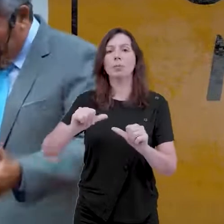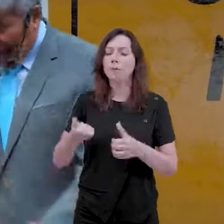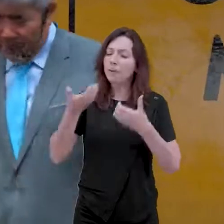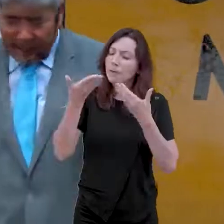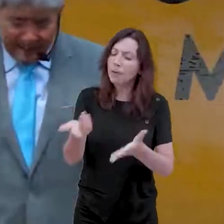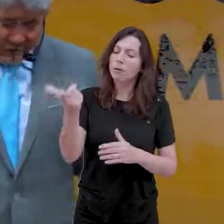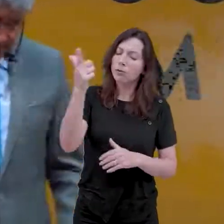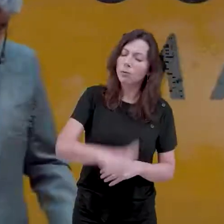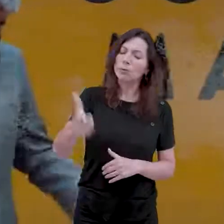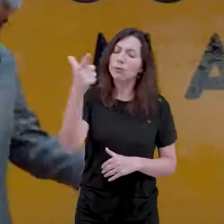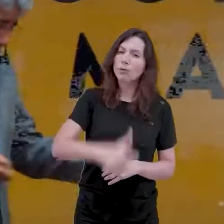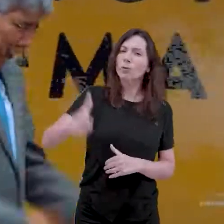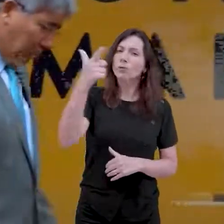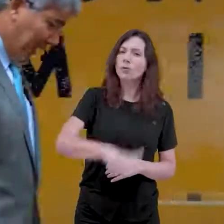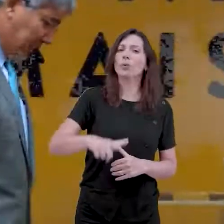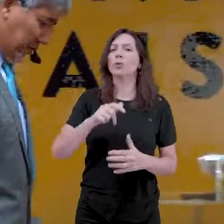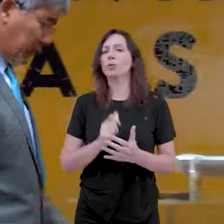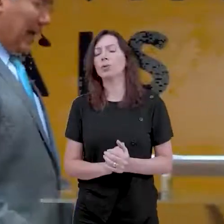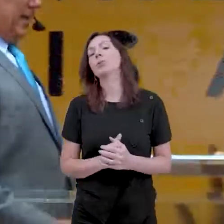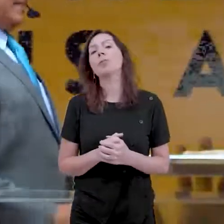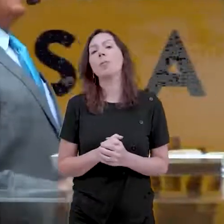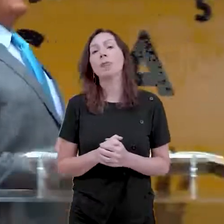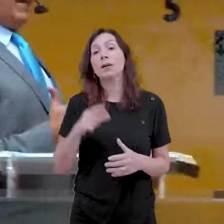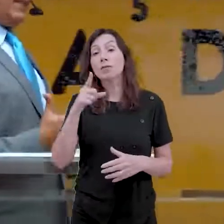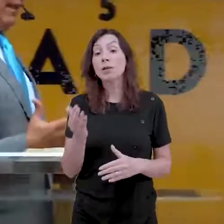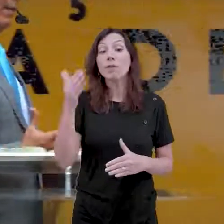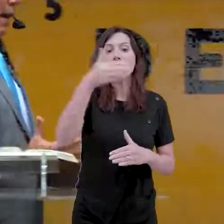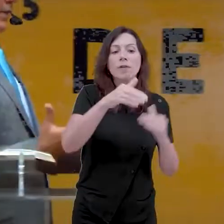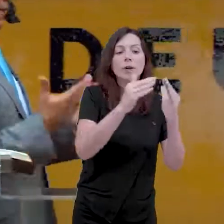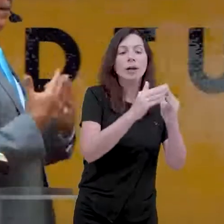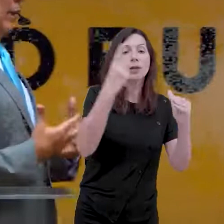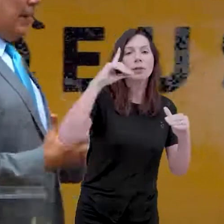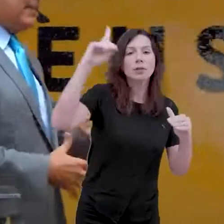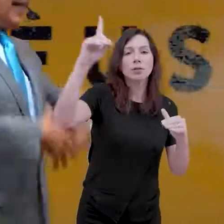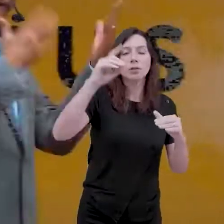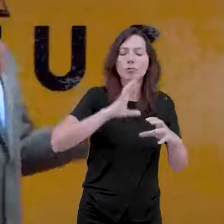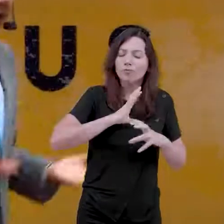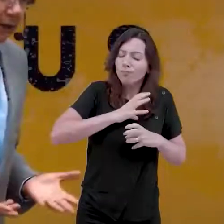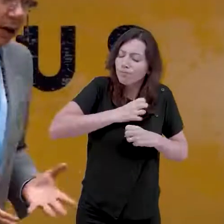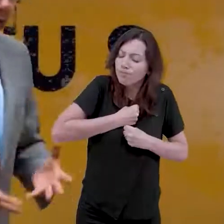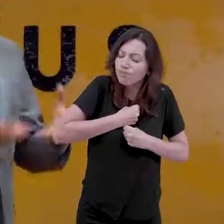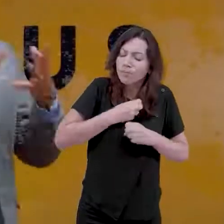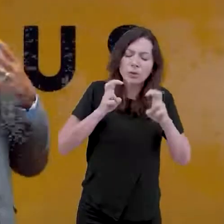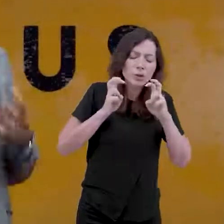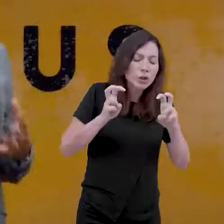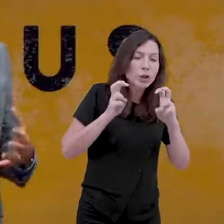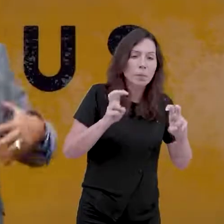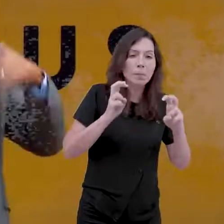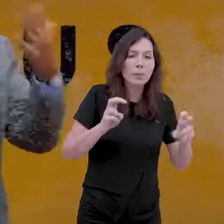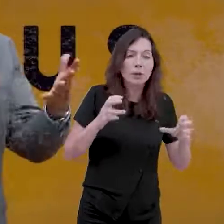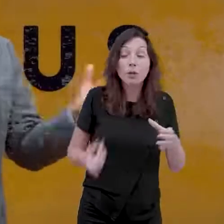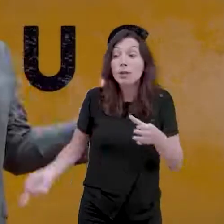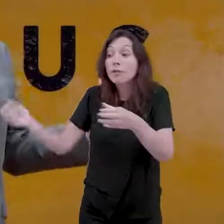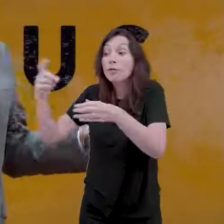Você vem quebrado para a casa de Deus, você vem moído para a casa de Deus e sai daqui restaurado, você vem gemendo e sai daqui cantando, você vem